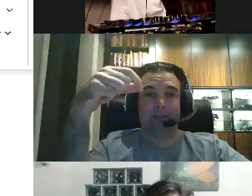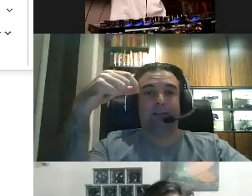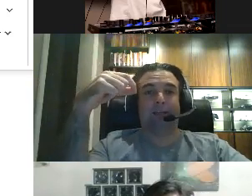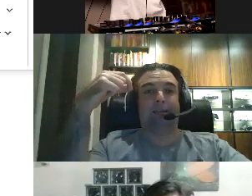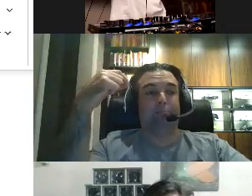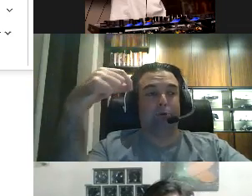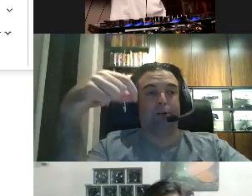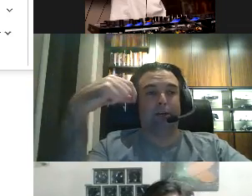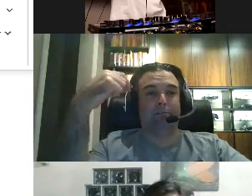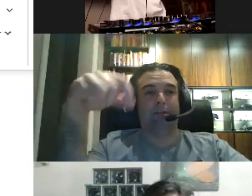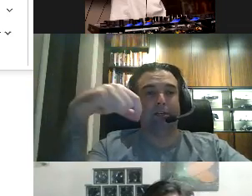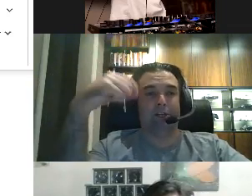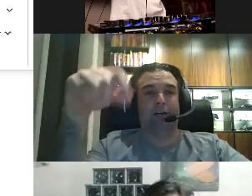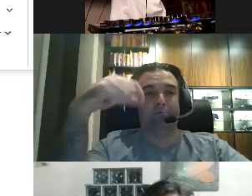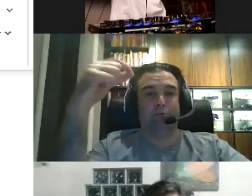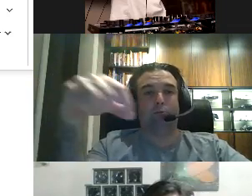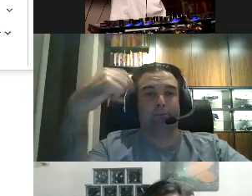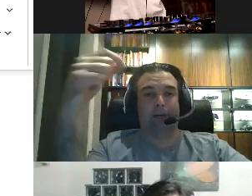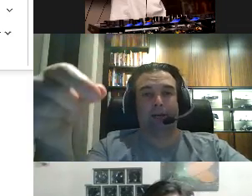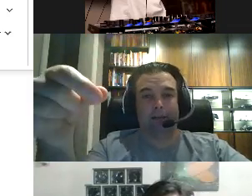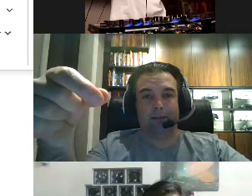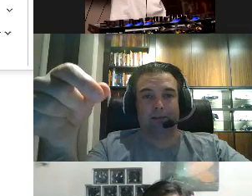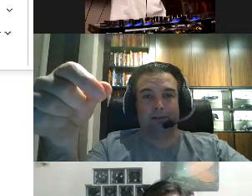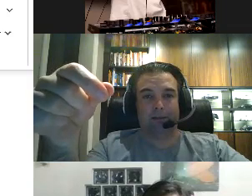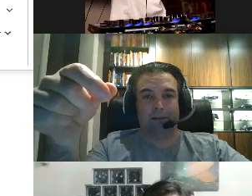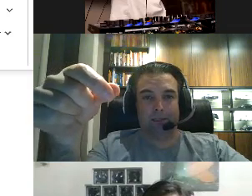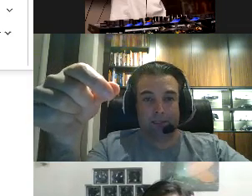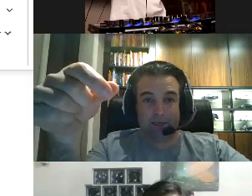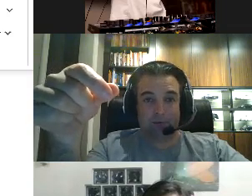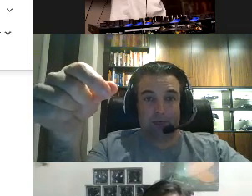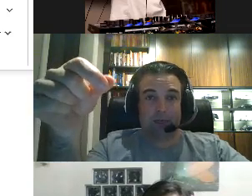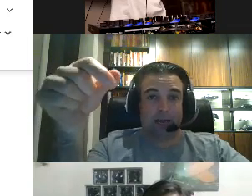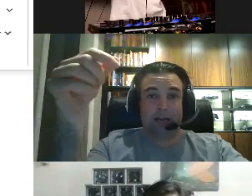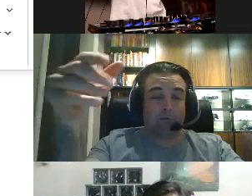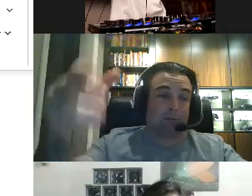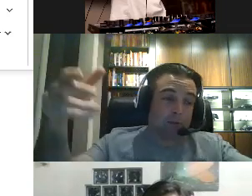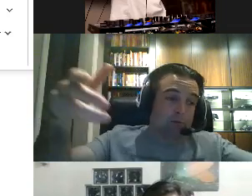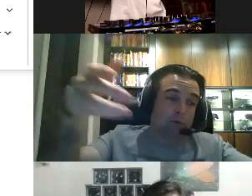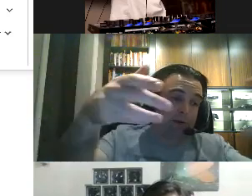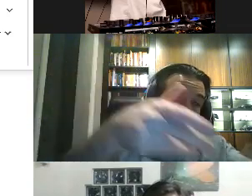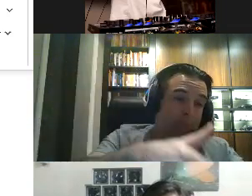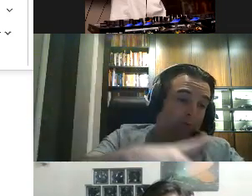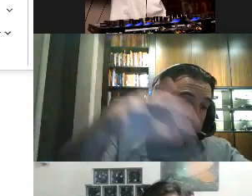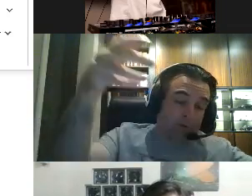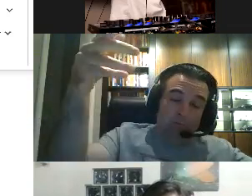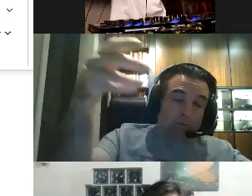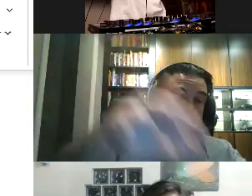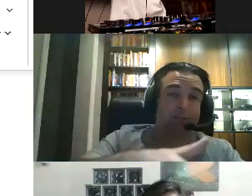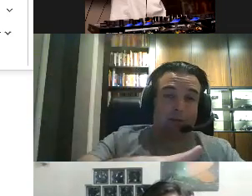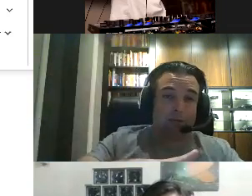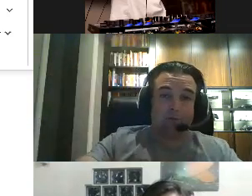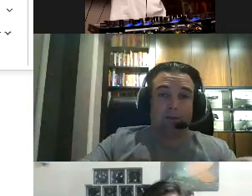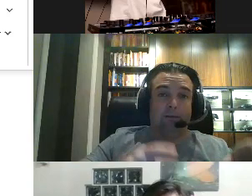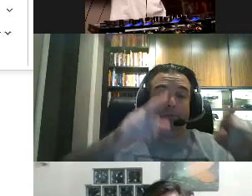valeta que, por gravidade, a água escoa para lá. Certo? A água só escoa para aquele ponto porque é um ponto